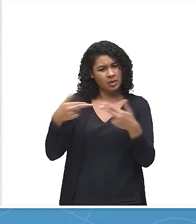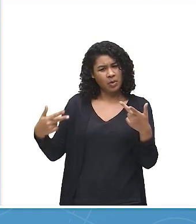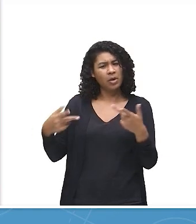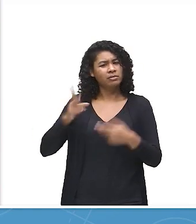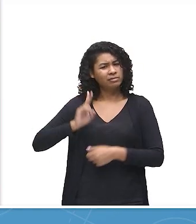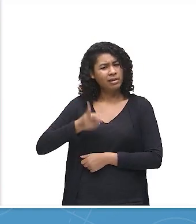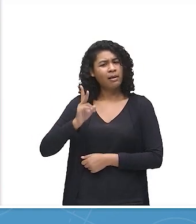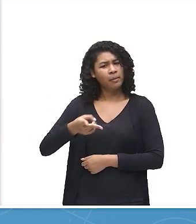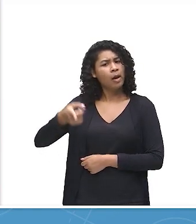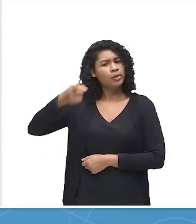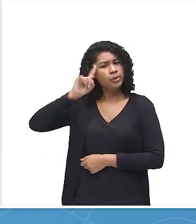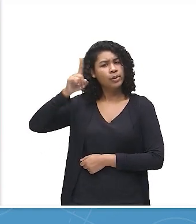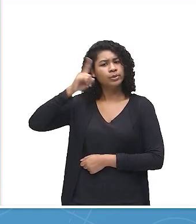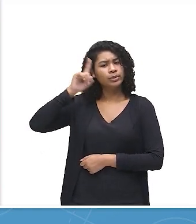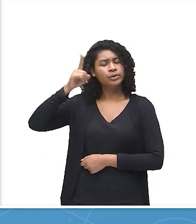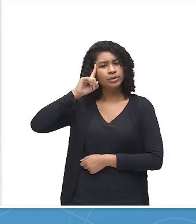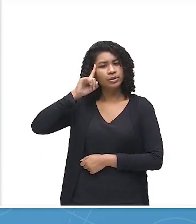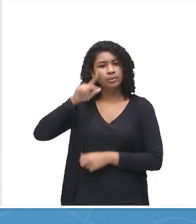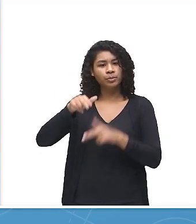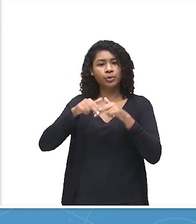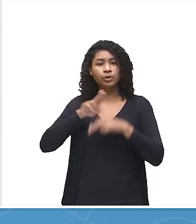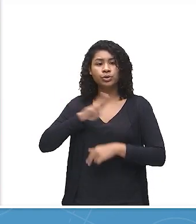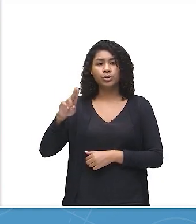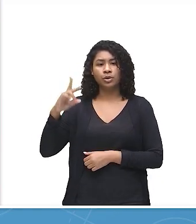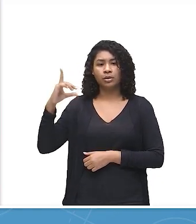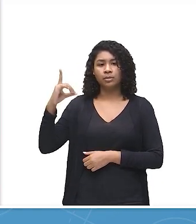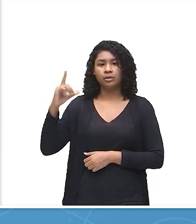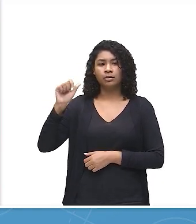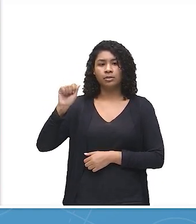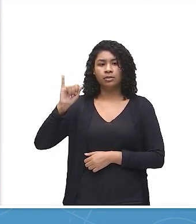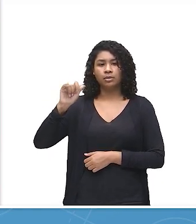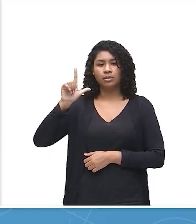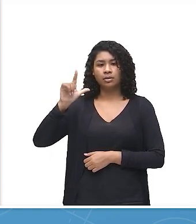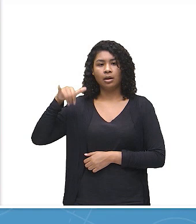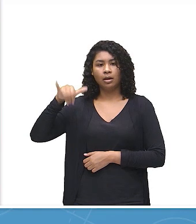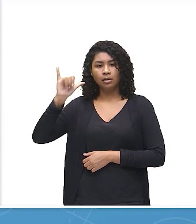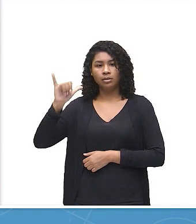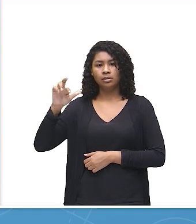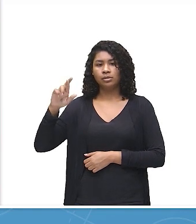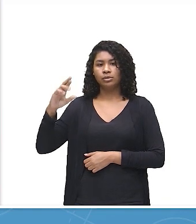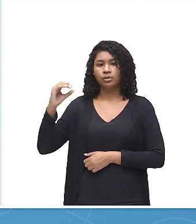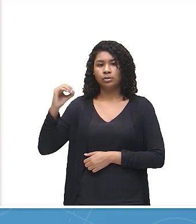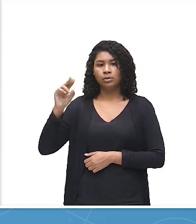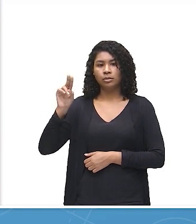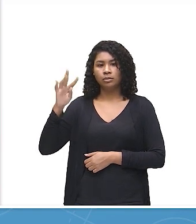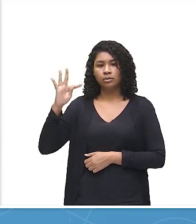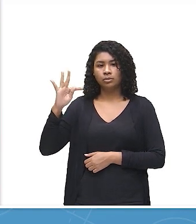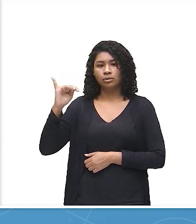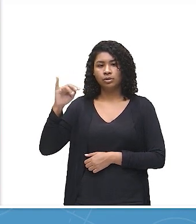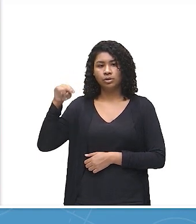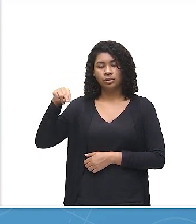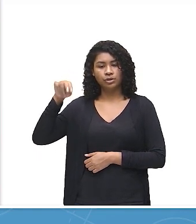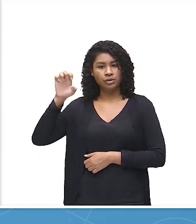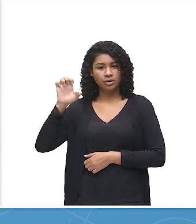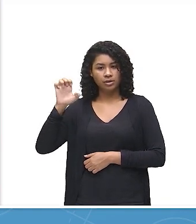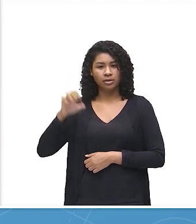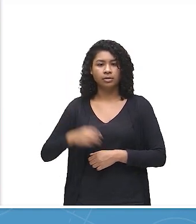Escolha a alternativa cujo verbo relacionado ao vocabulário de daily